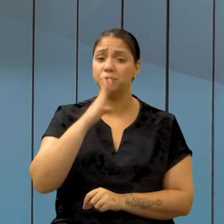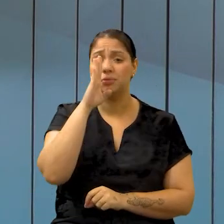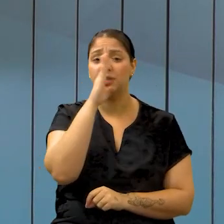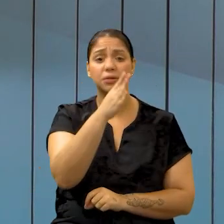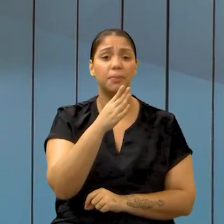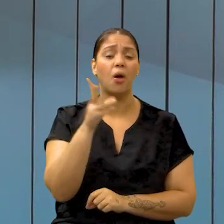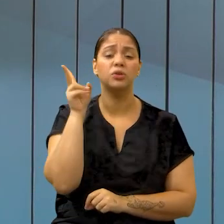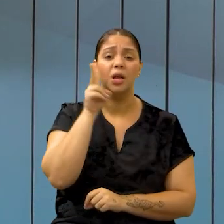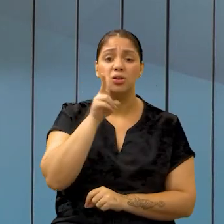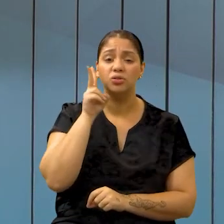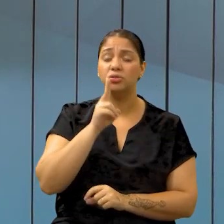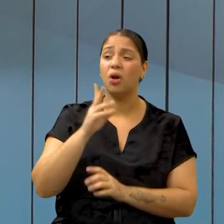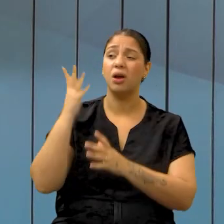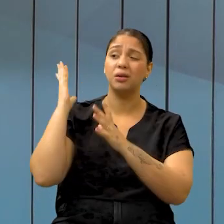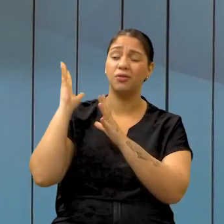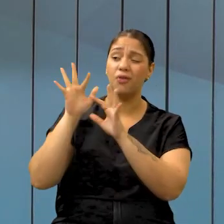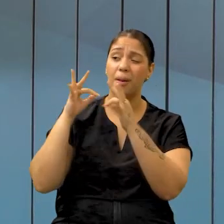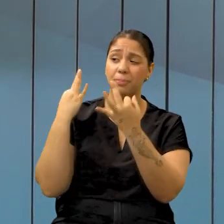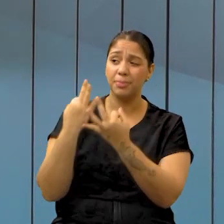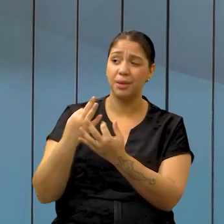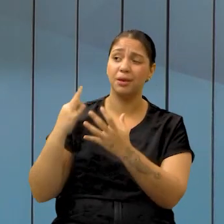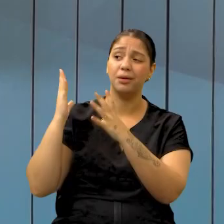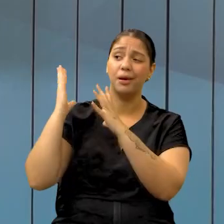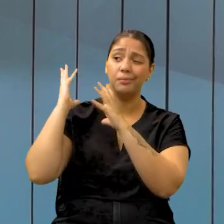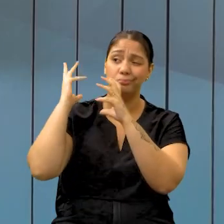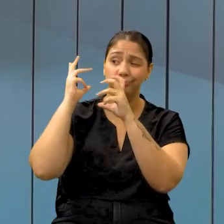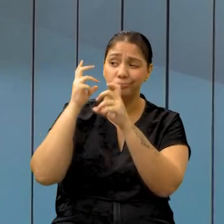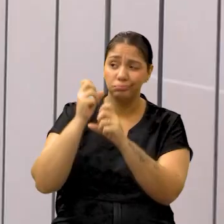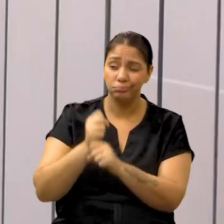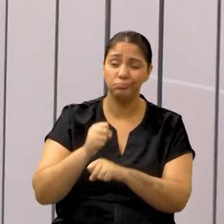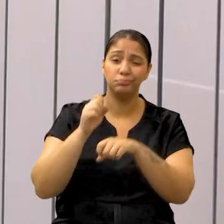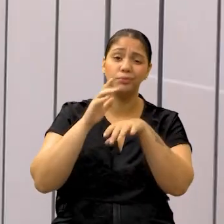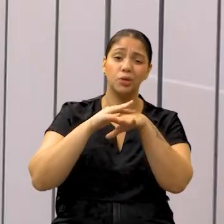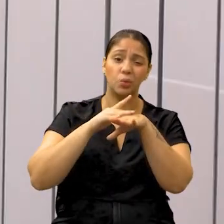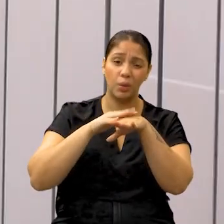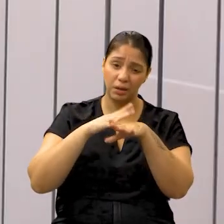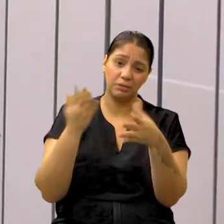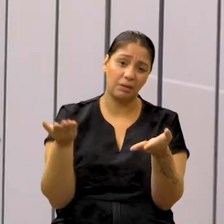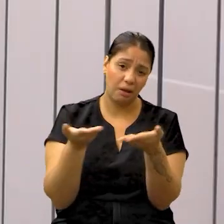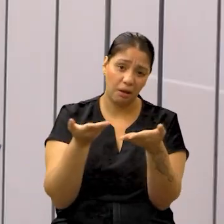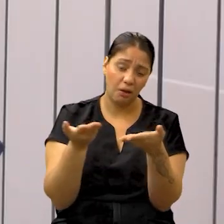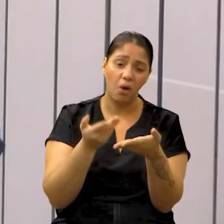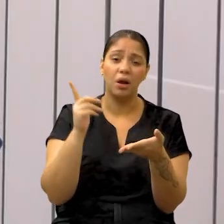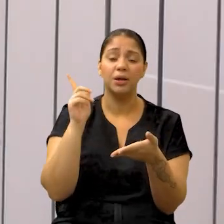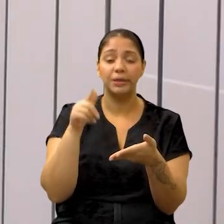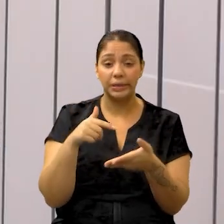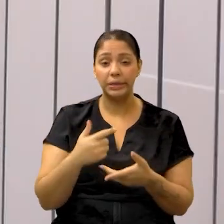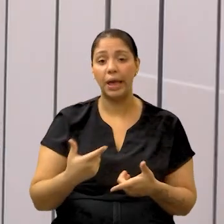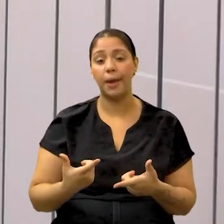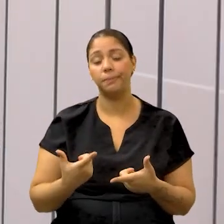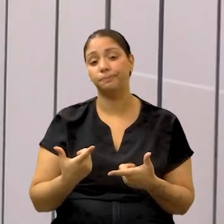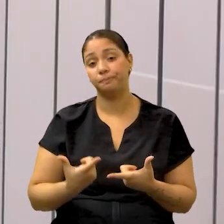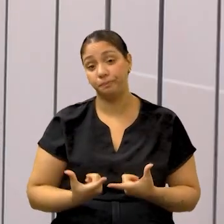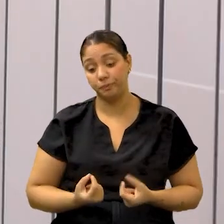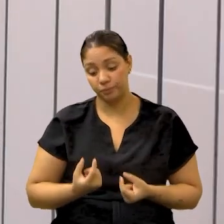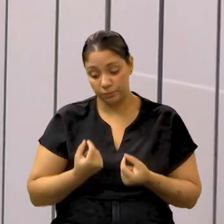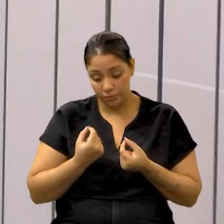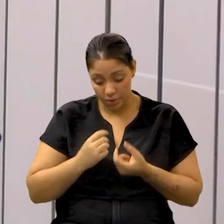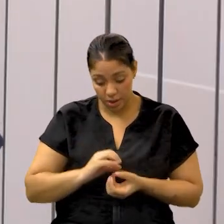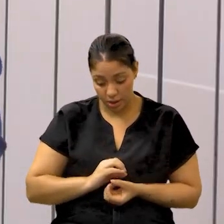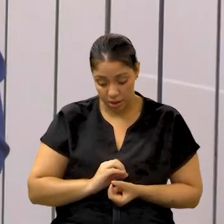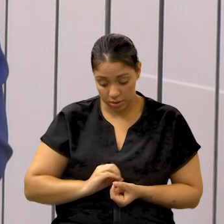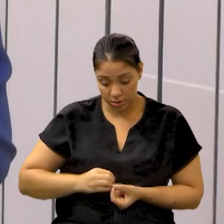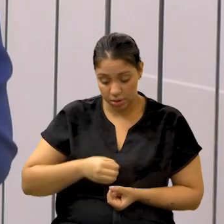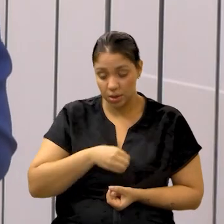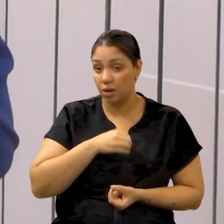primeiro lugar. Se você tem um histórico familiar dessa doença que a gente está falando hoje, o câncer de colo retal, não precisa